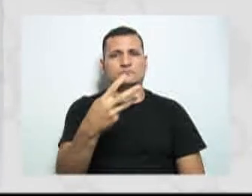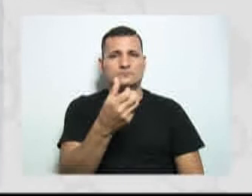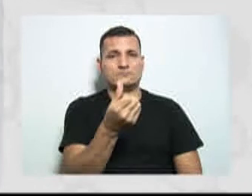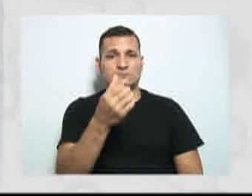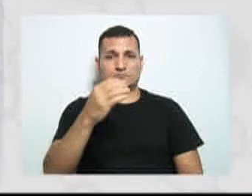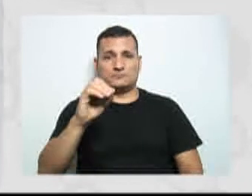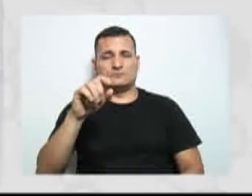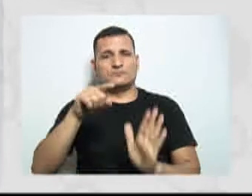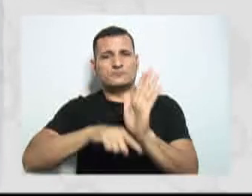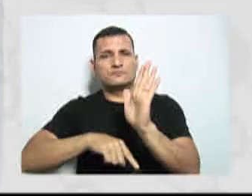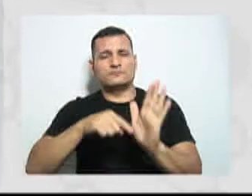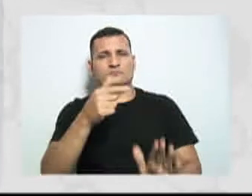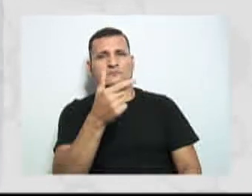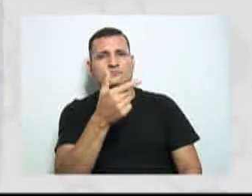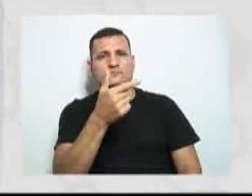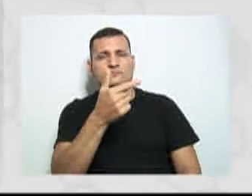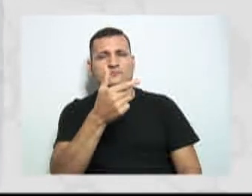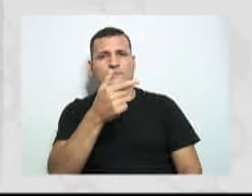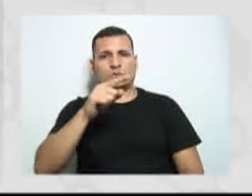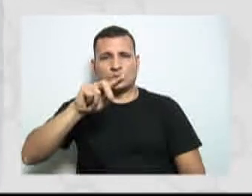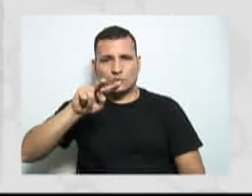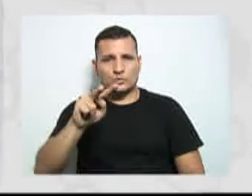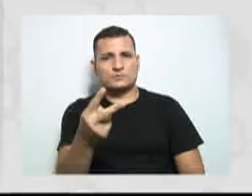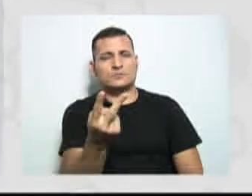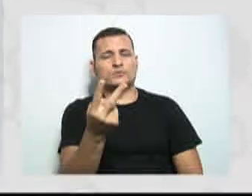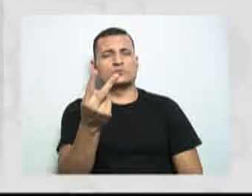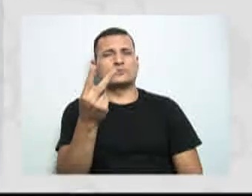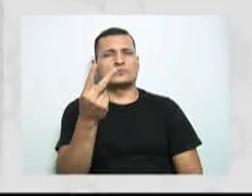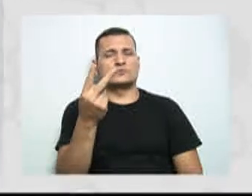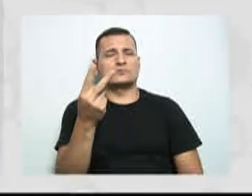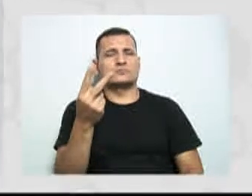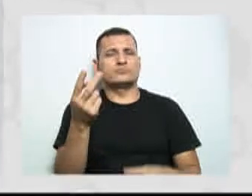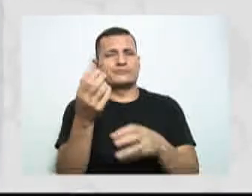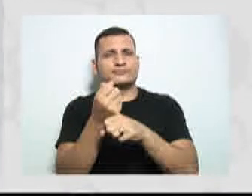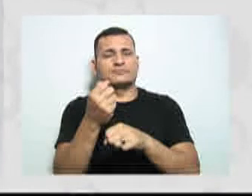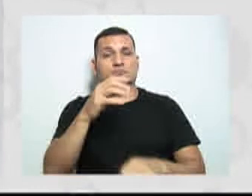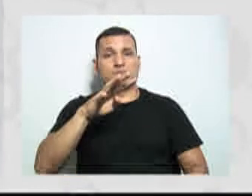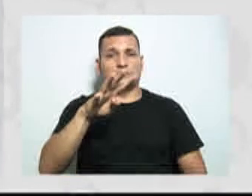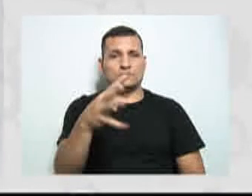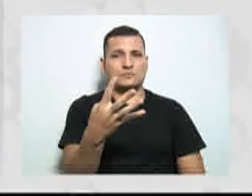6.360 menos 2.000, eu vou chegar a um lucro líquido de